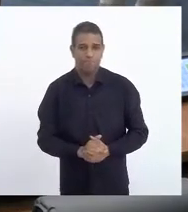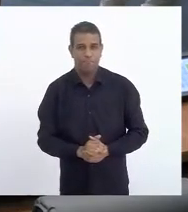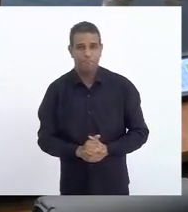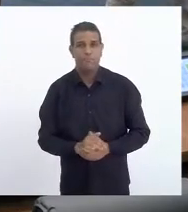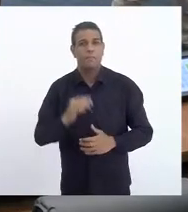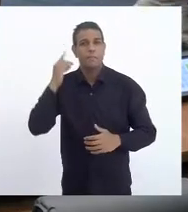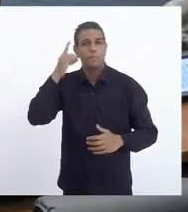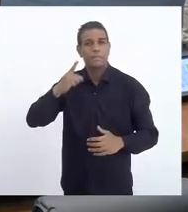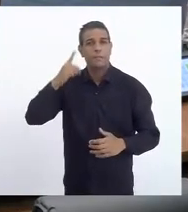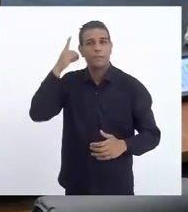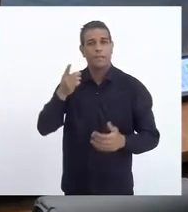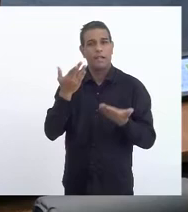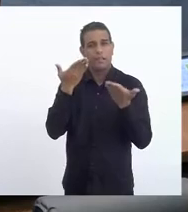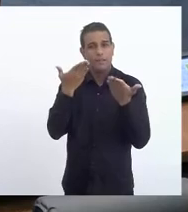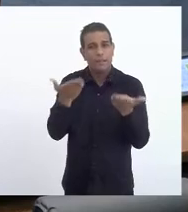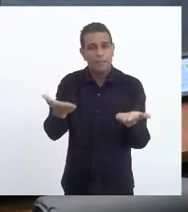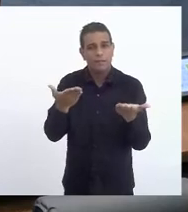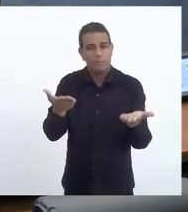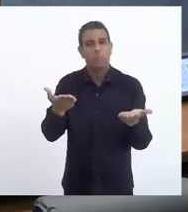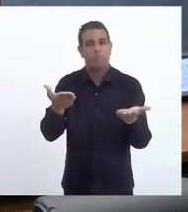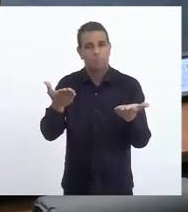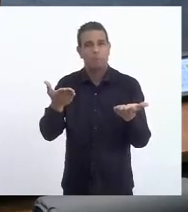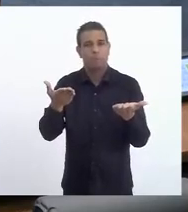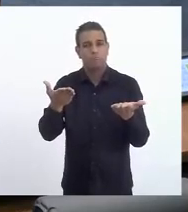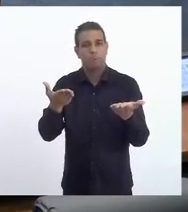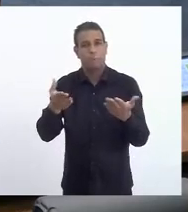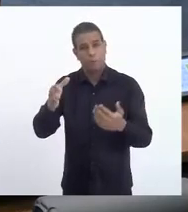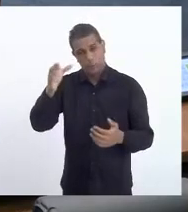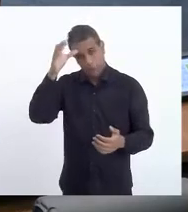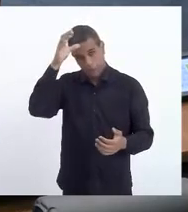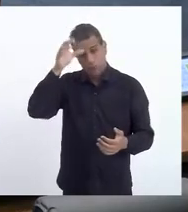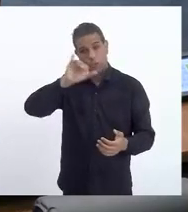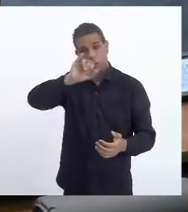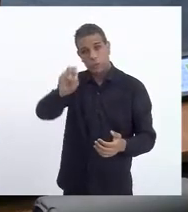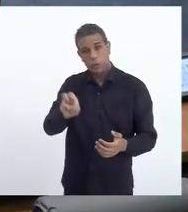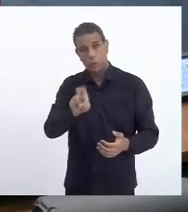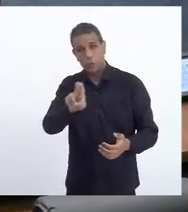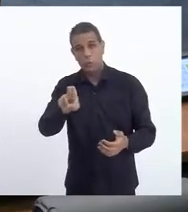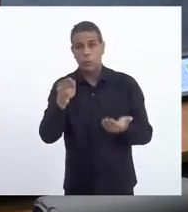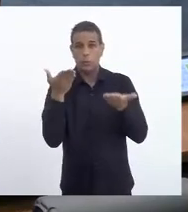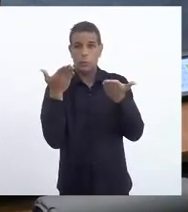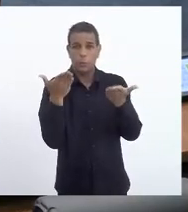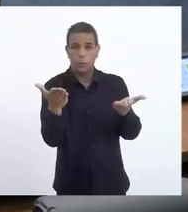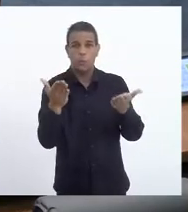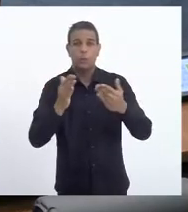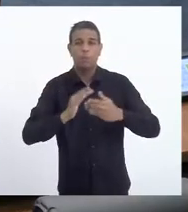a deputada Oi Tia Jô